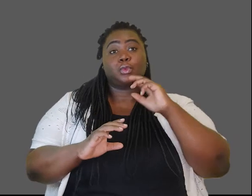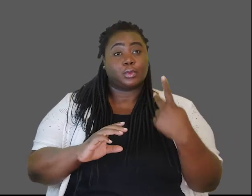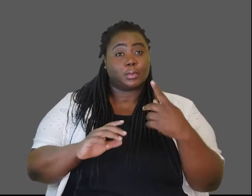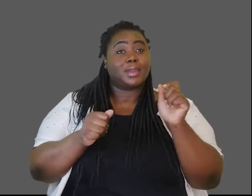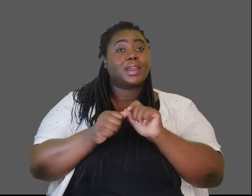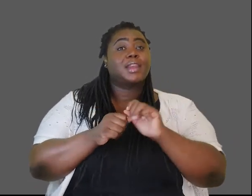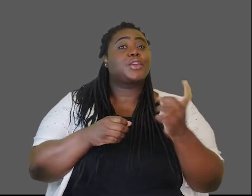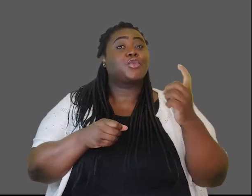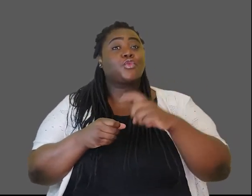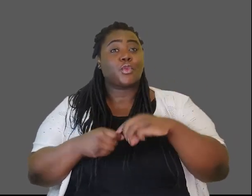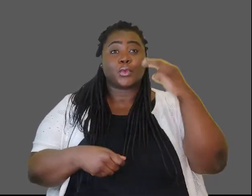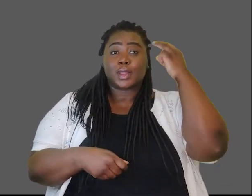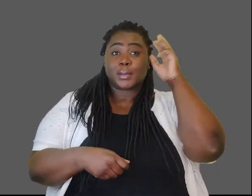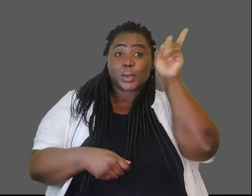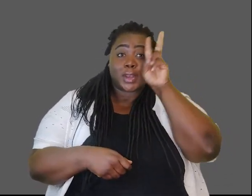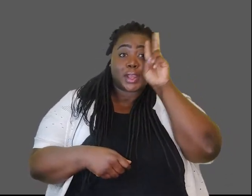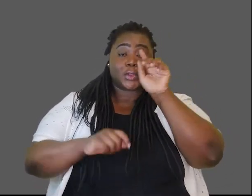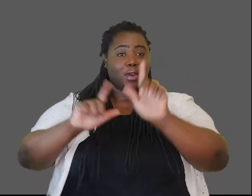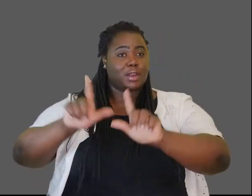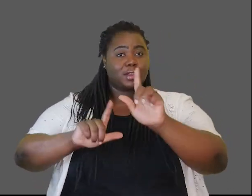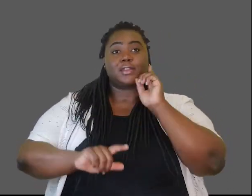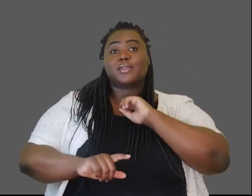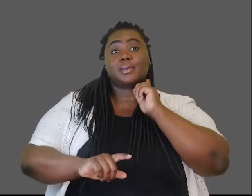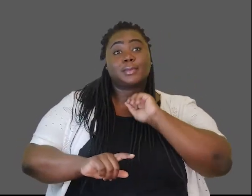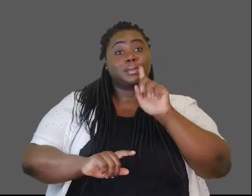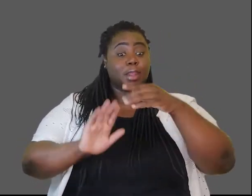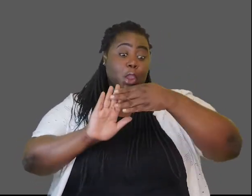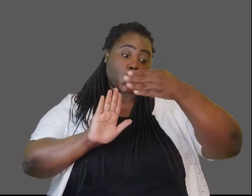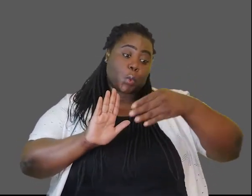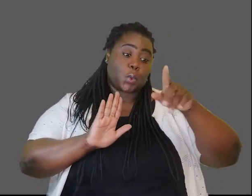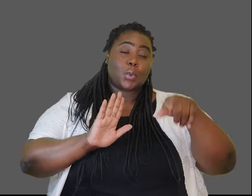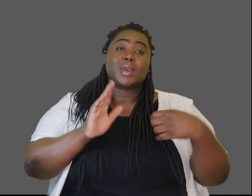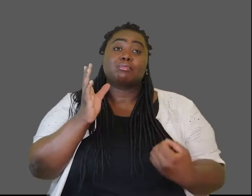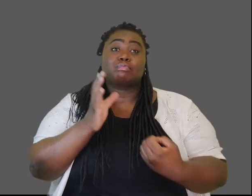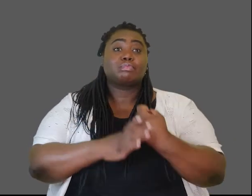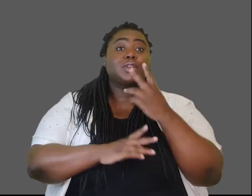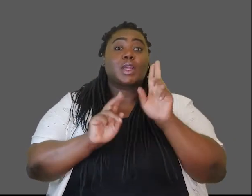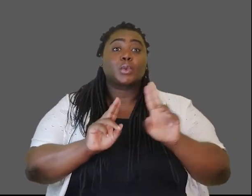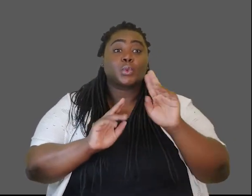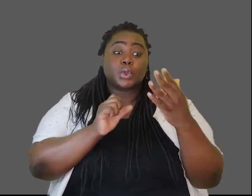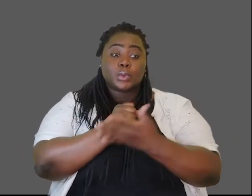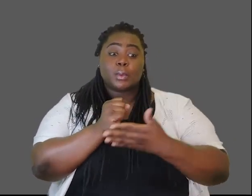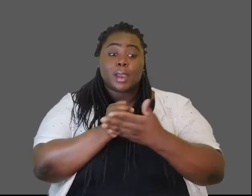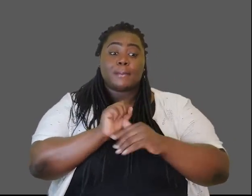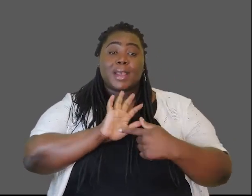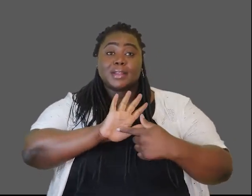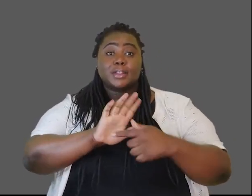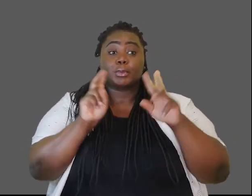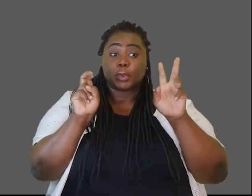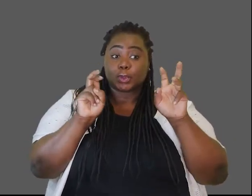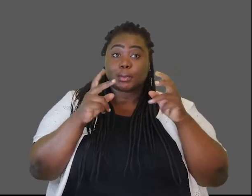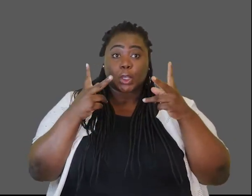Horizonte, que resgata memórias da história da televisão mineira. Os episódios foram criados a partir da exposição de